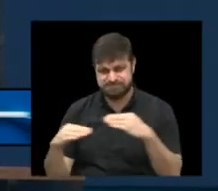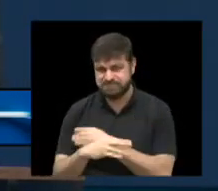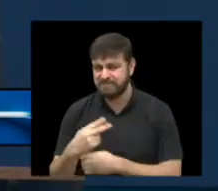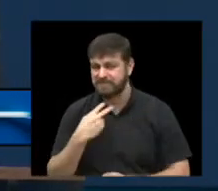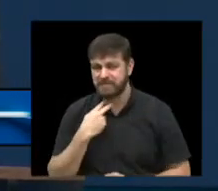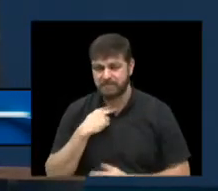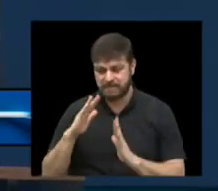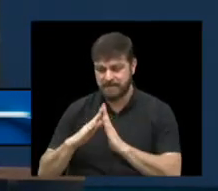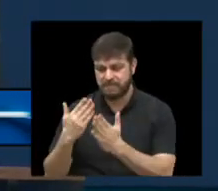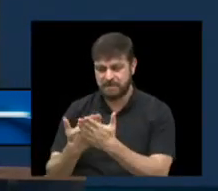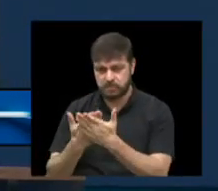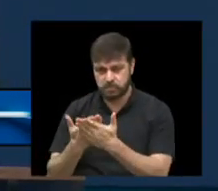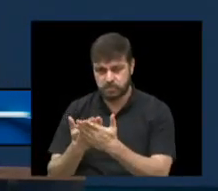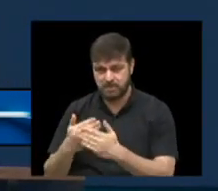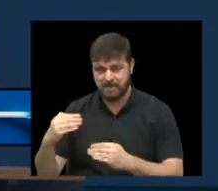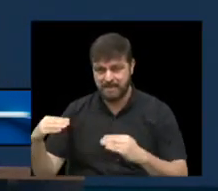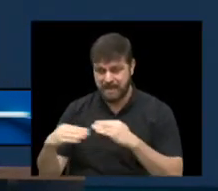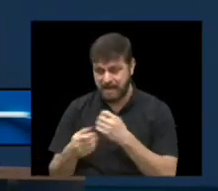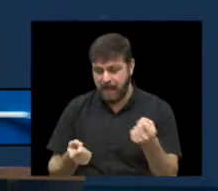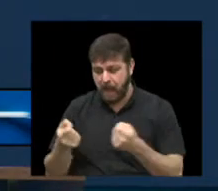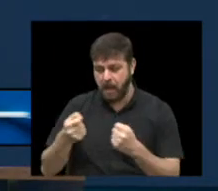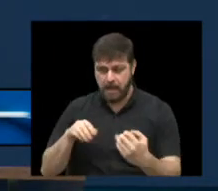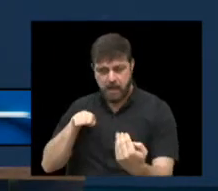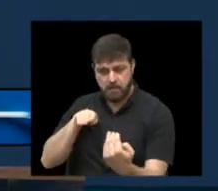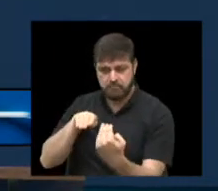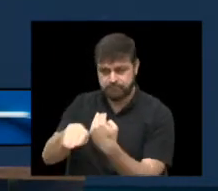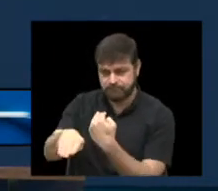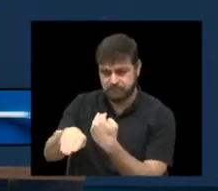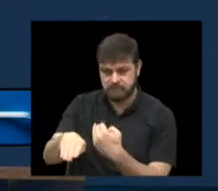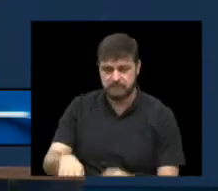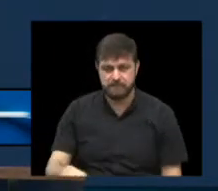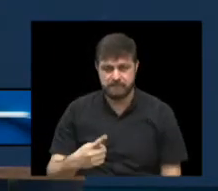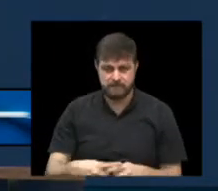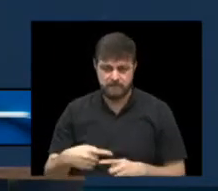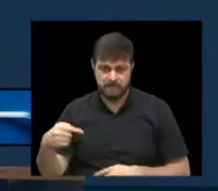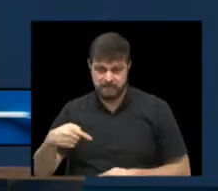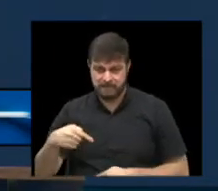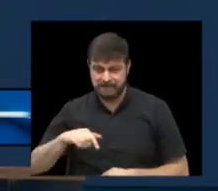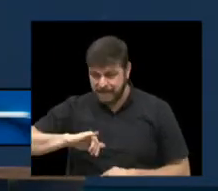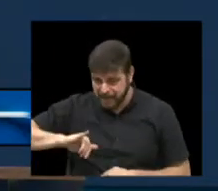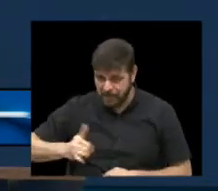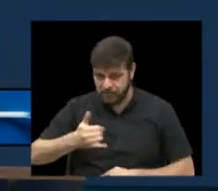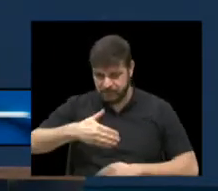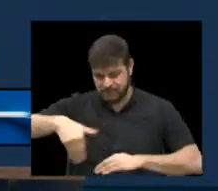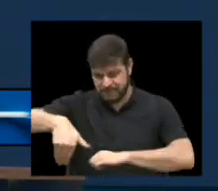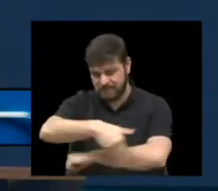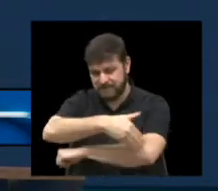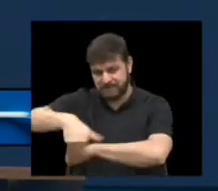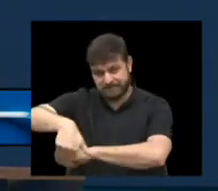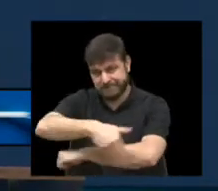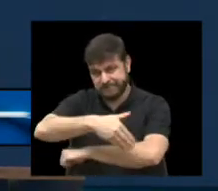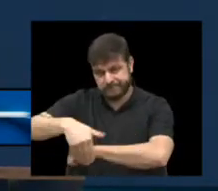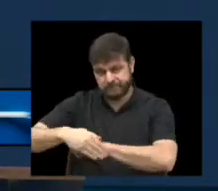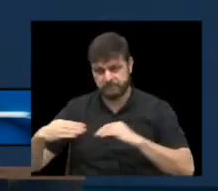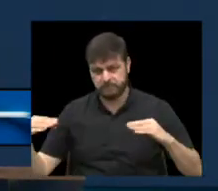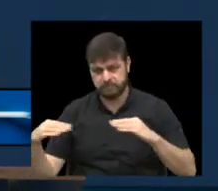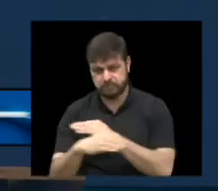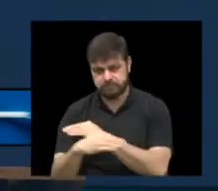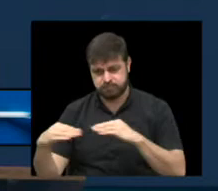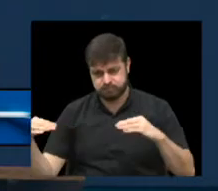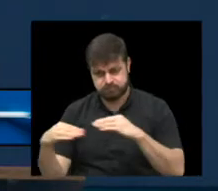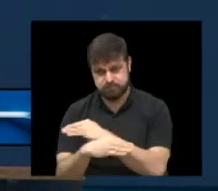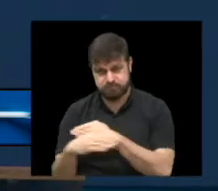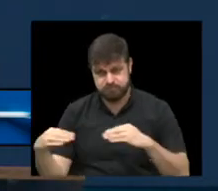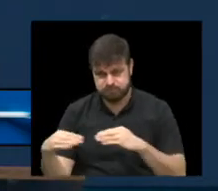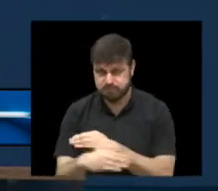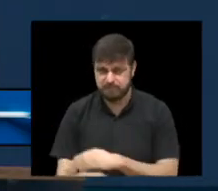que o município passaria a utilizá-la. Mas o que